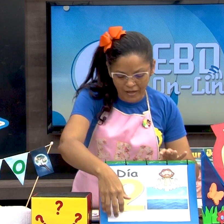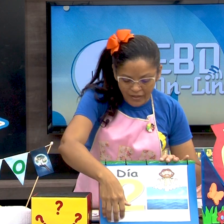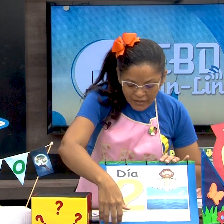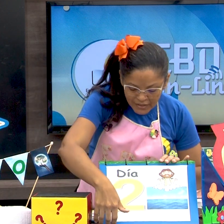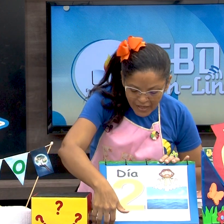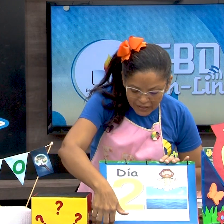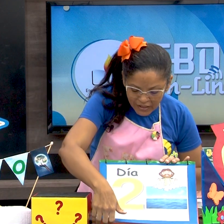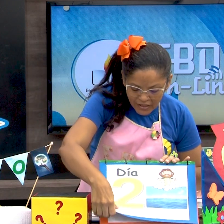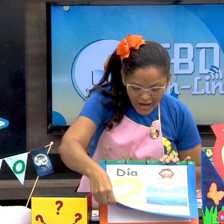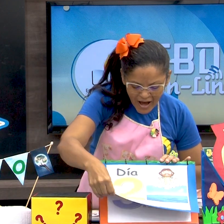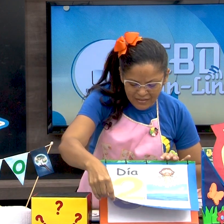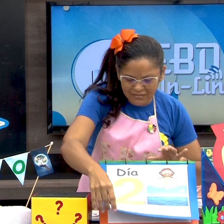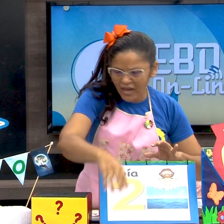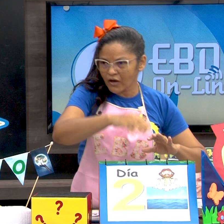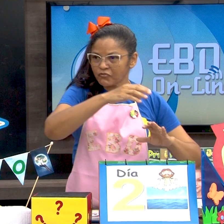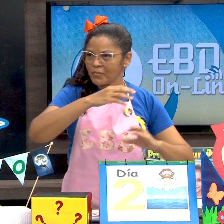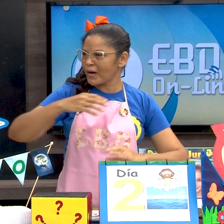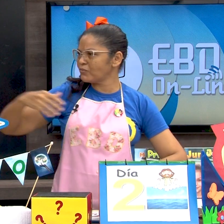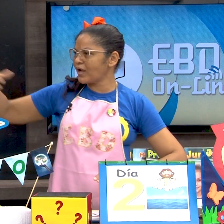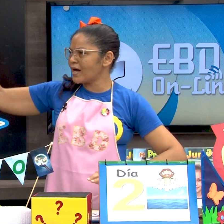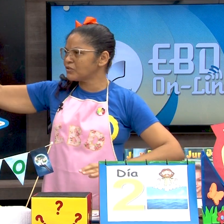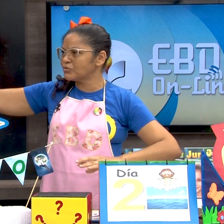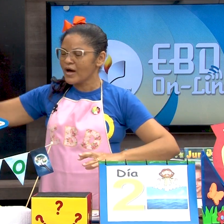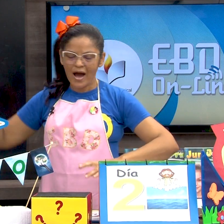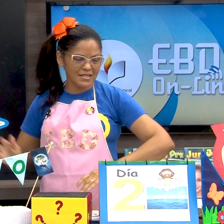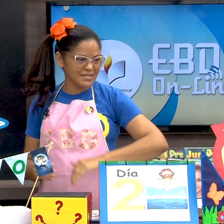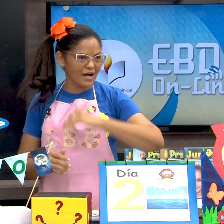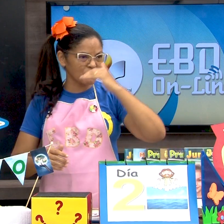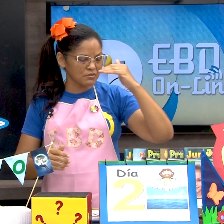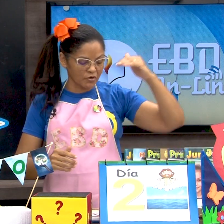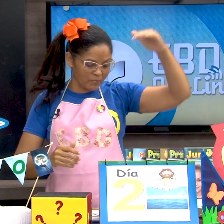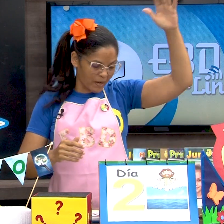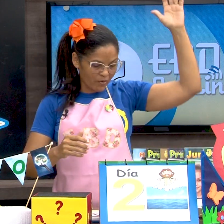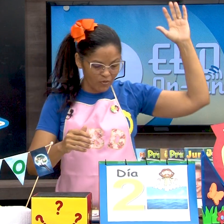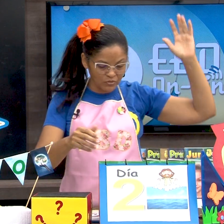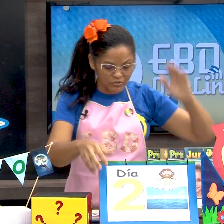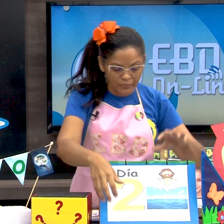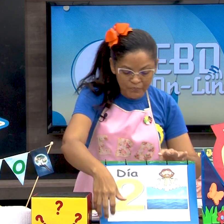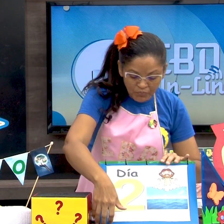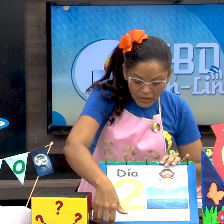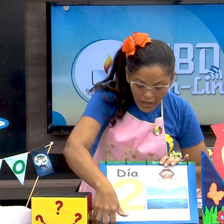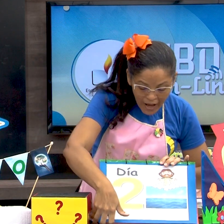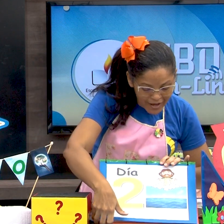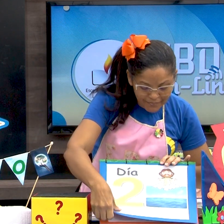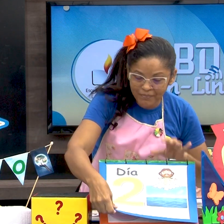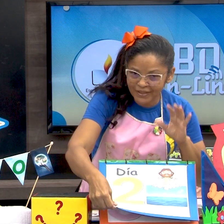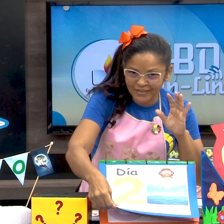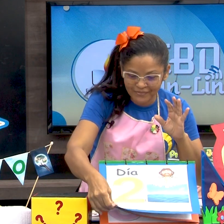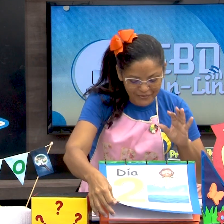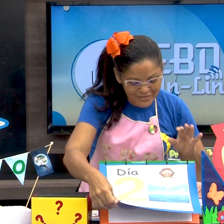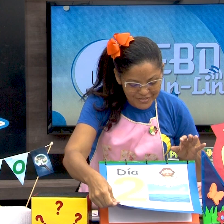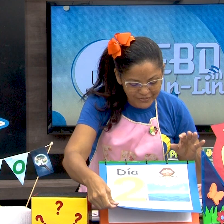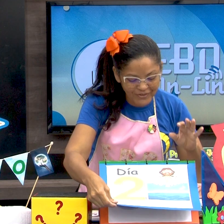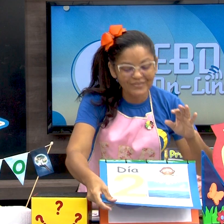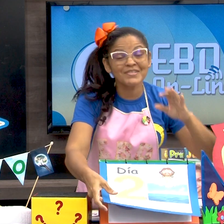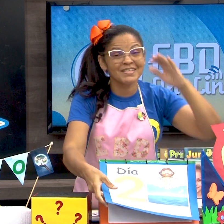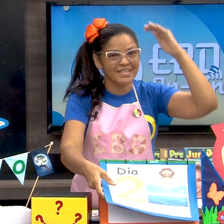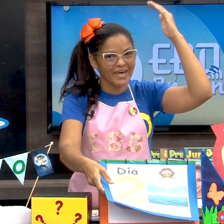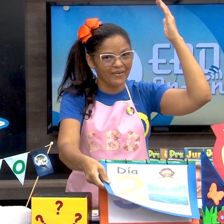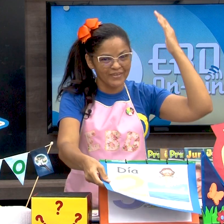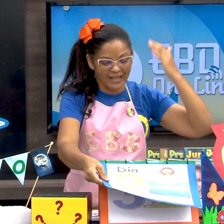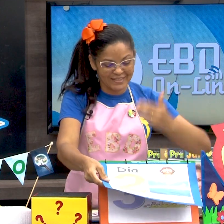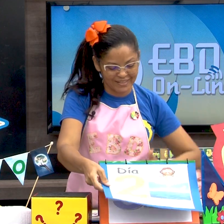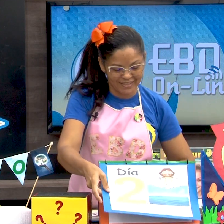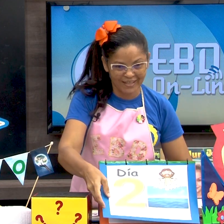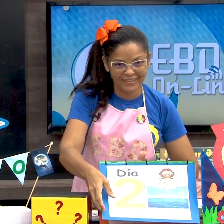terra e ali a terra foi para um lado as águas foram para outro ah perdão Professor o